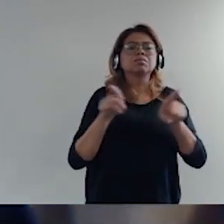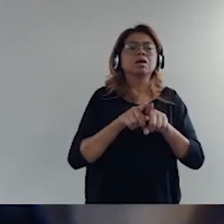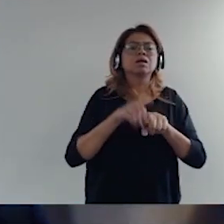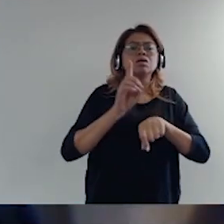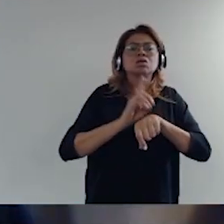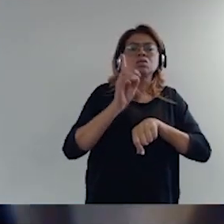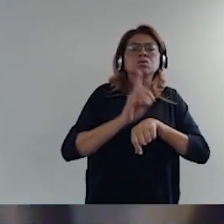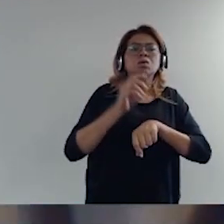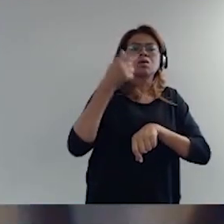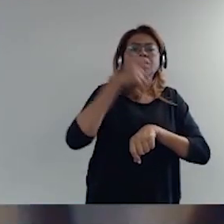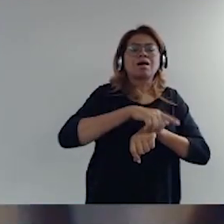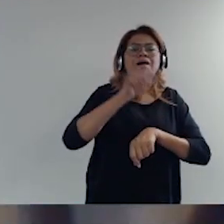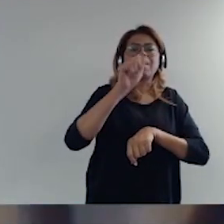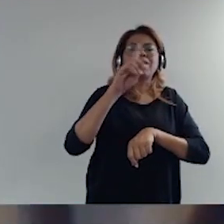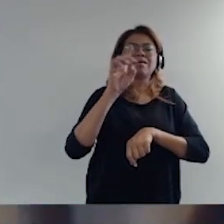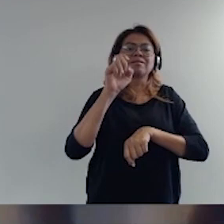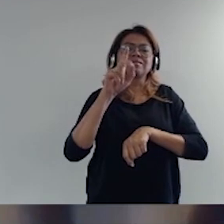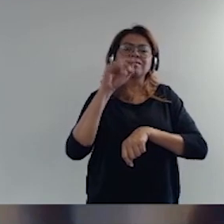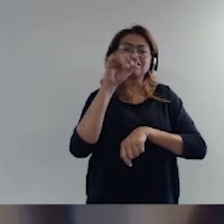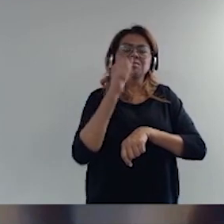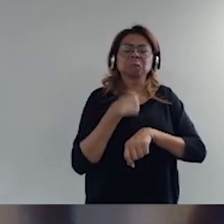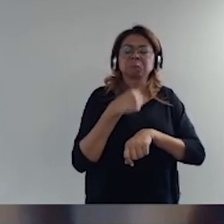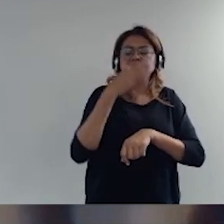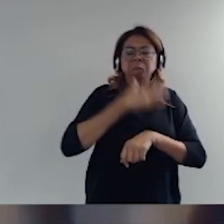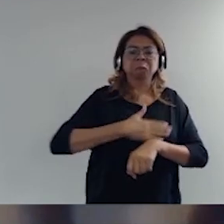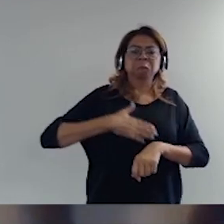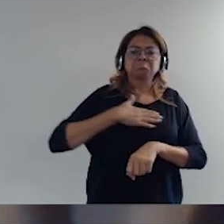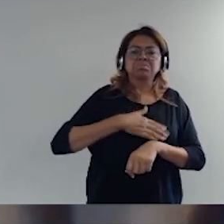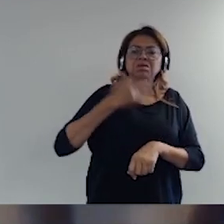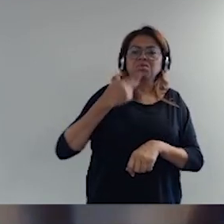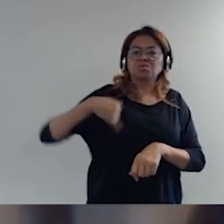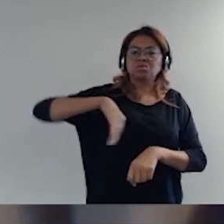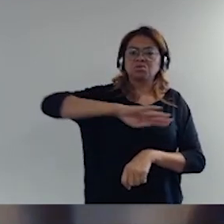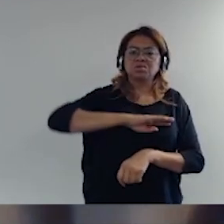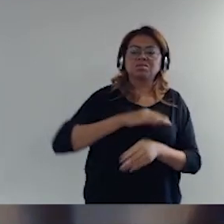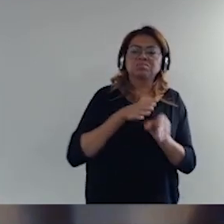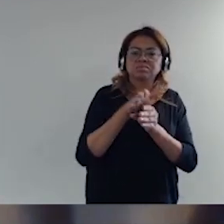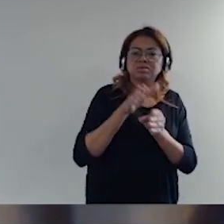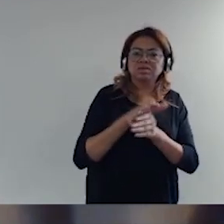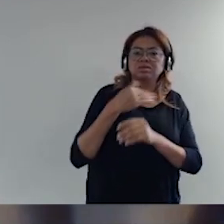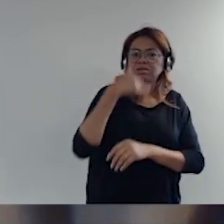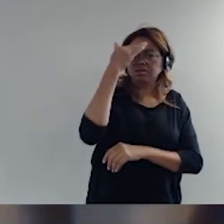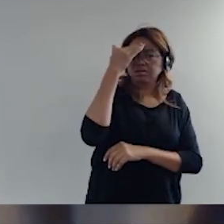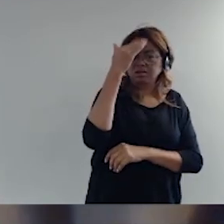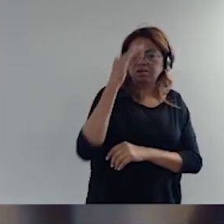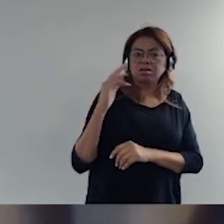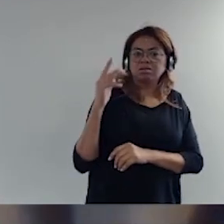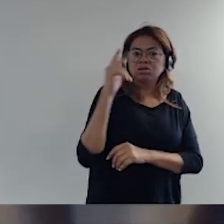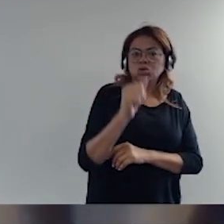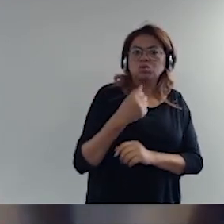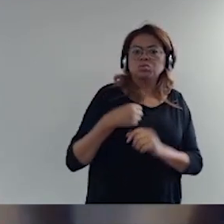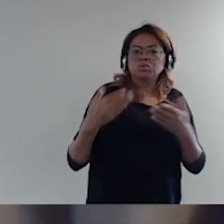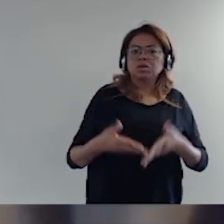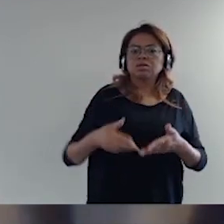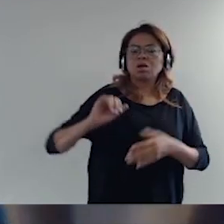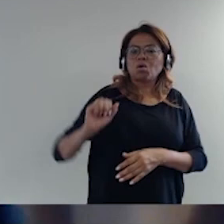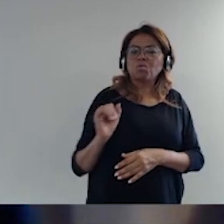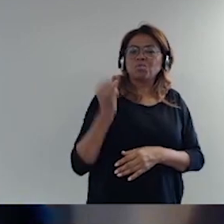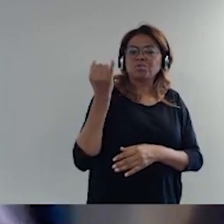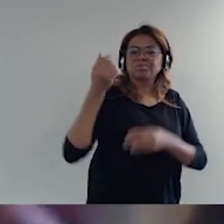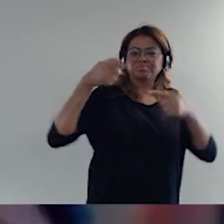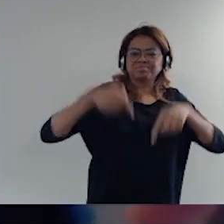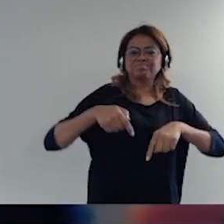um prazer muito grande estar com a senhora aqui, a nossa querida conselheira, e agradecer a todos por essa oportunidade.